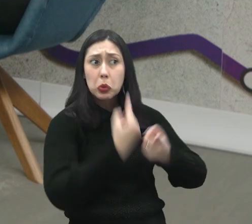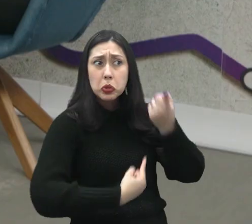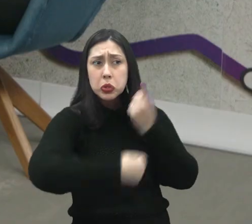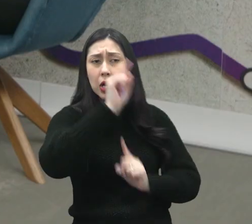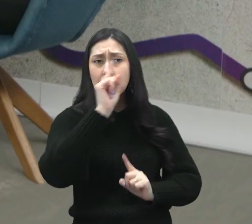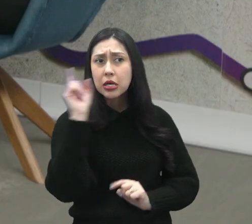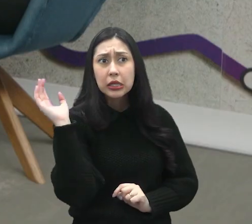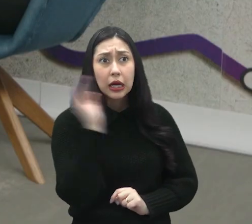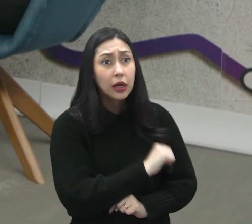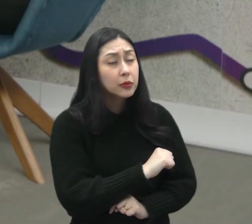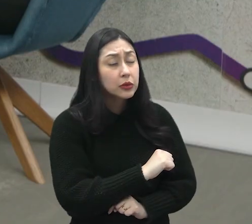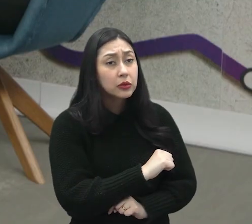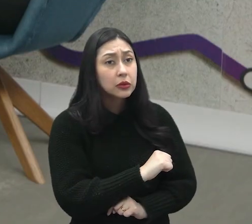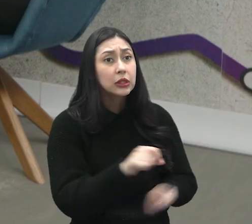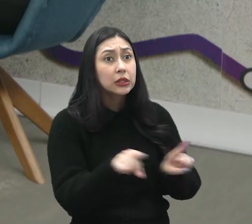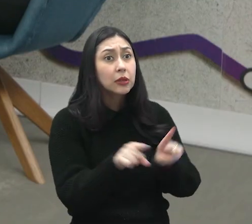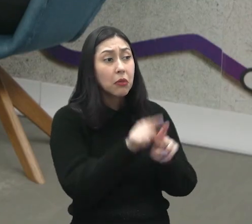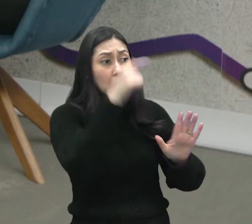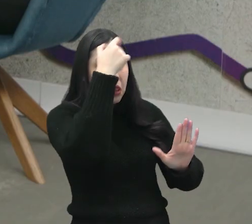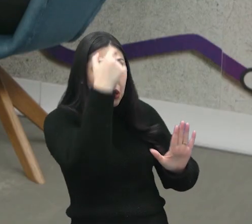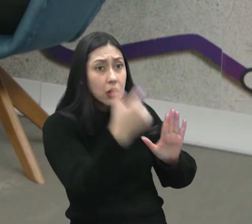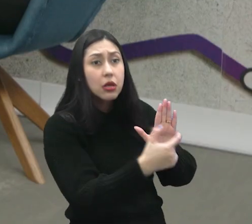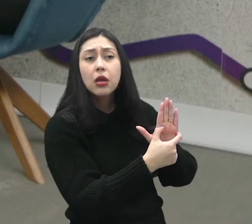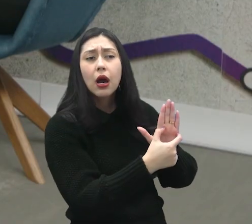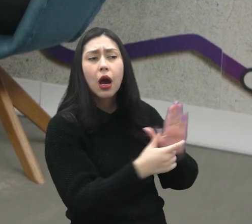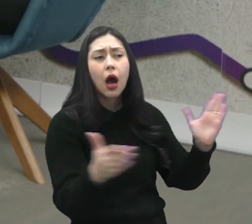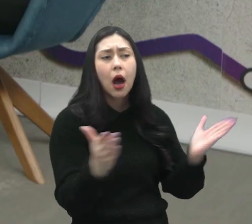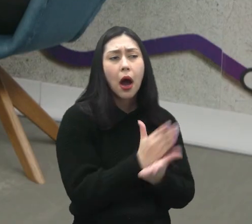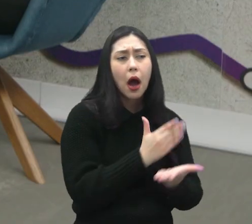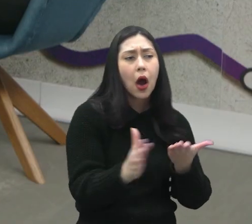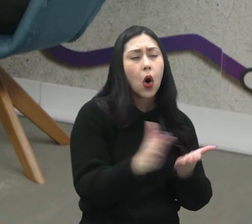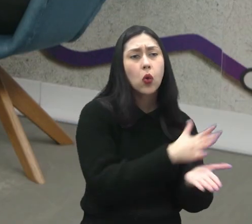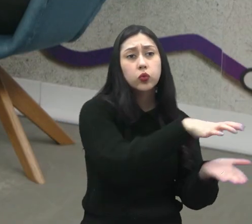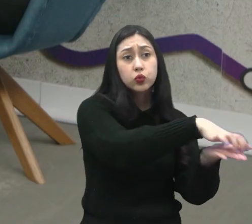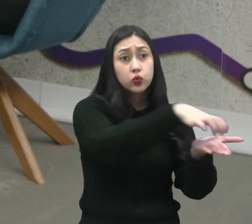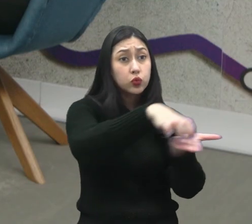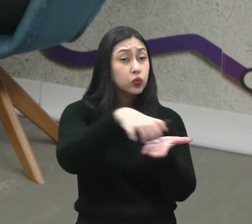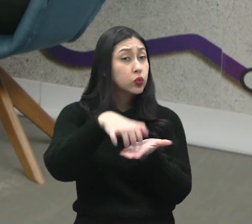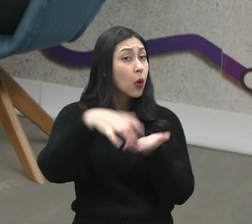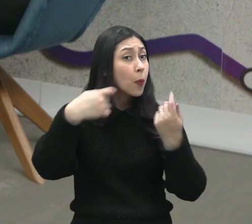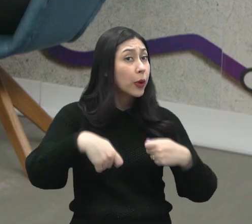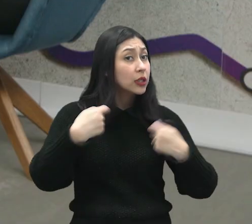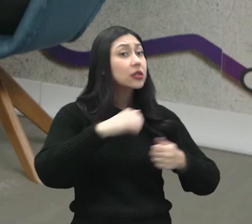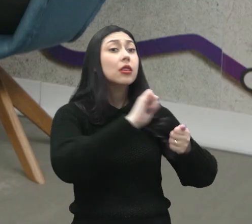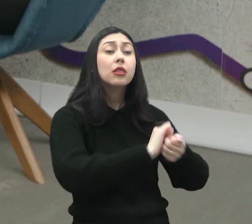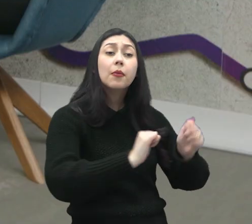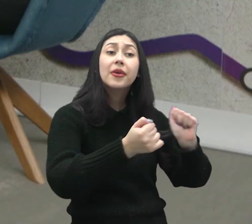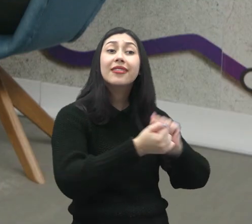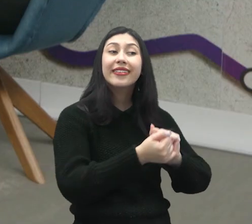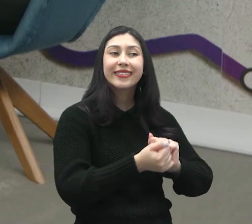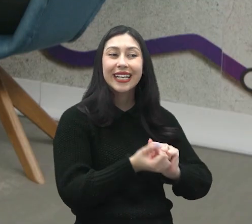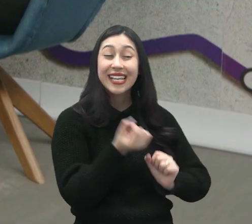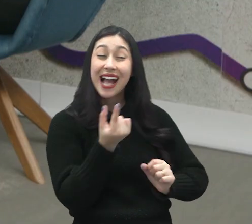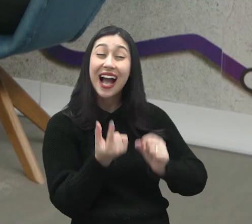forma super acelerada, e há também, alguns setores precisam de reestruturação ou estão até mesmo